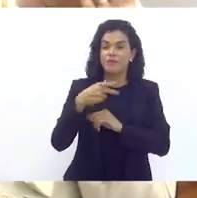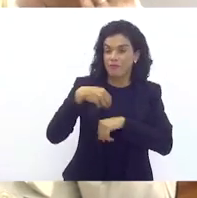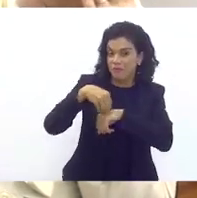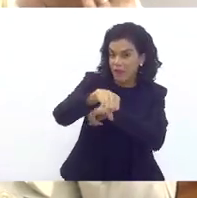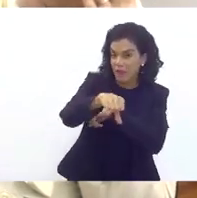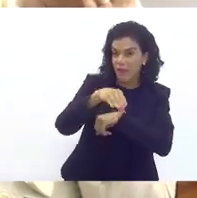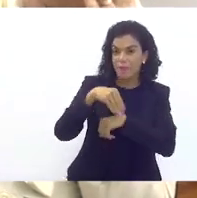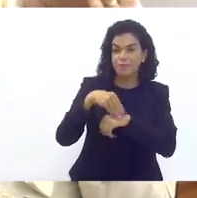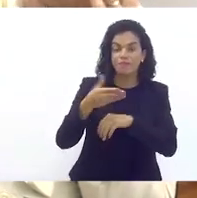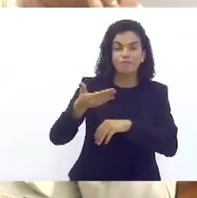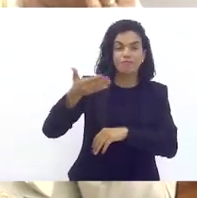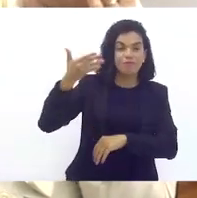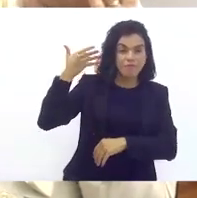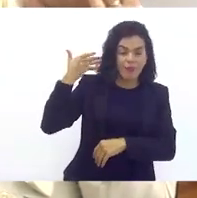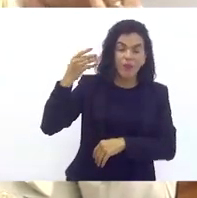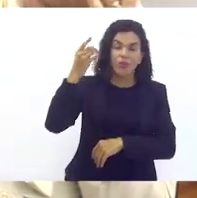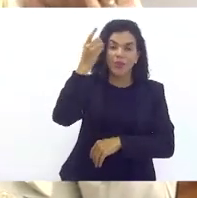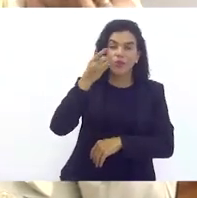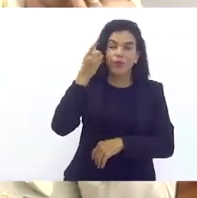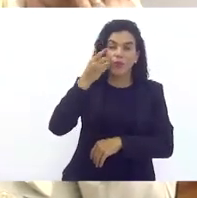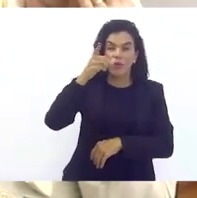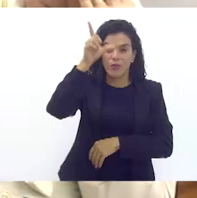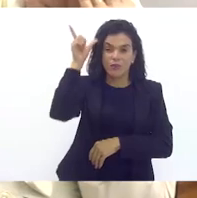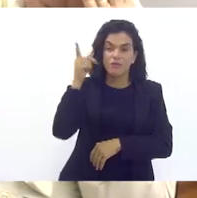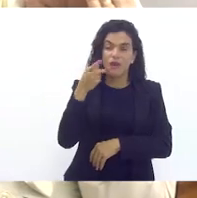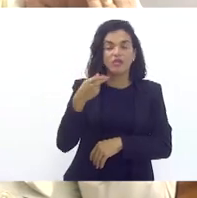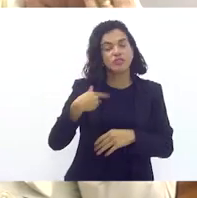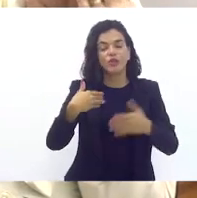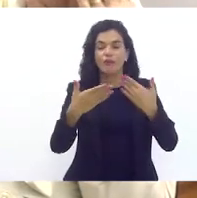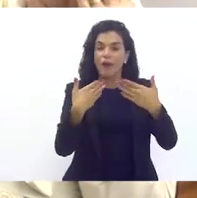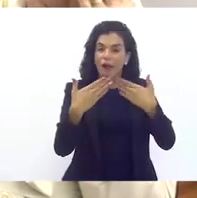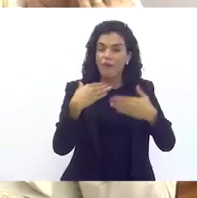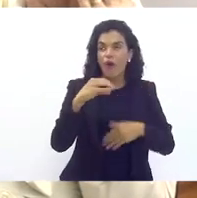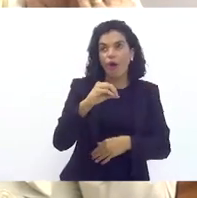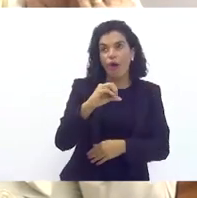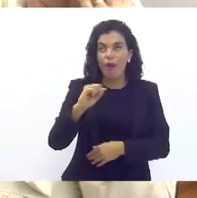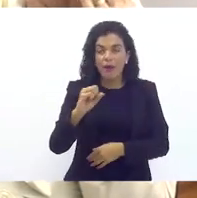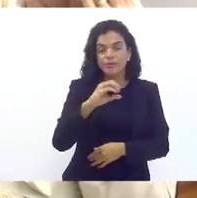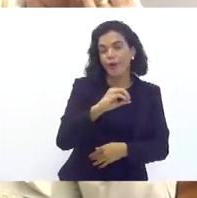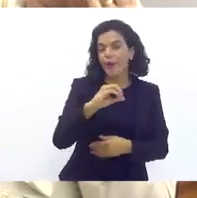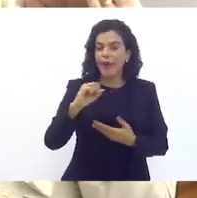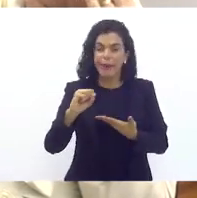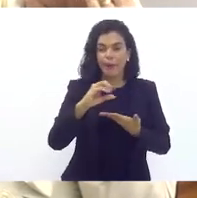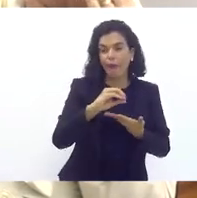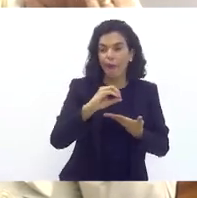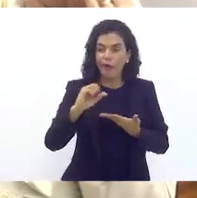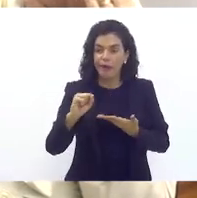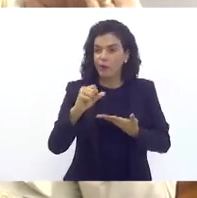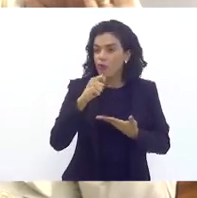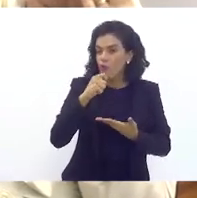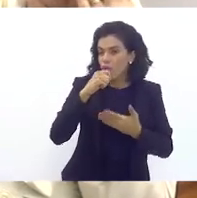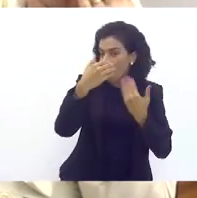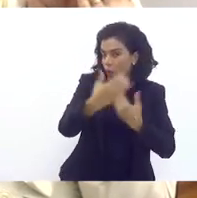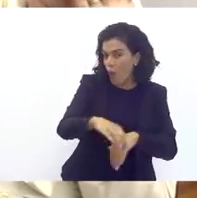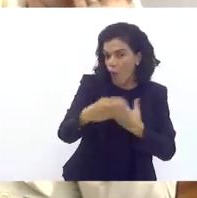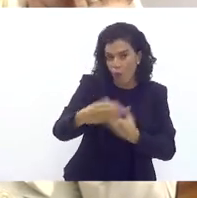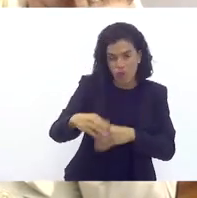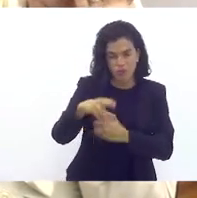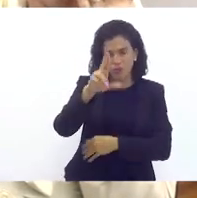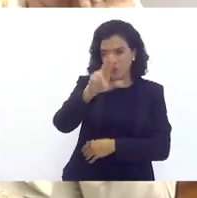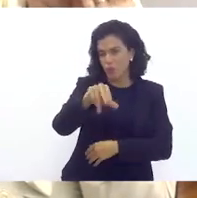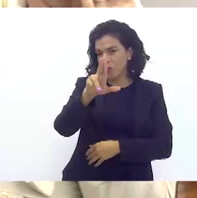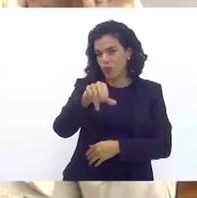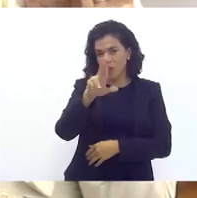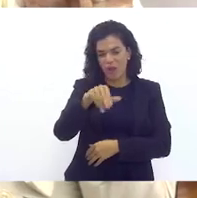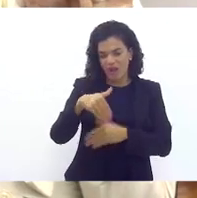do Dr. Luiz Paulo, lá nas reuniões, que a gente falava de OES, e aí ah, não vai botar concurso público, nunca se colocou. E